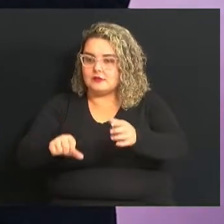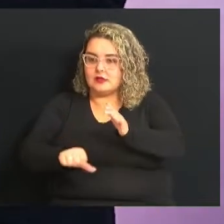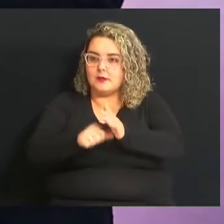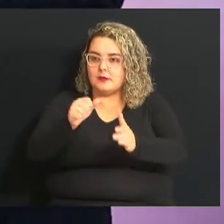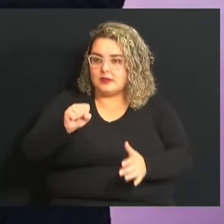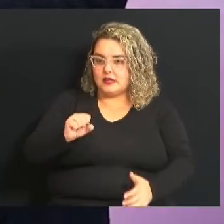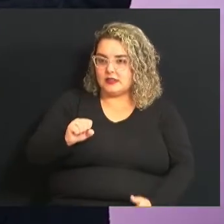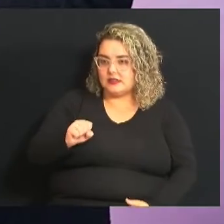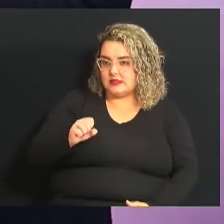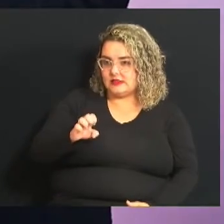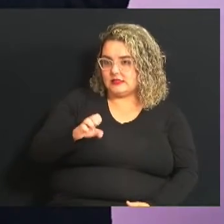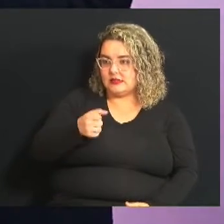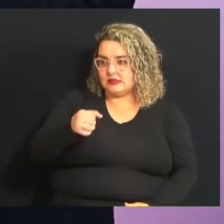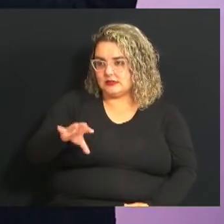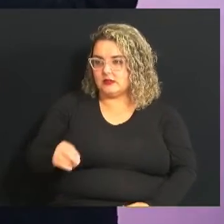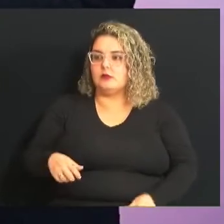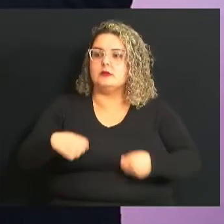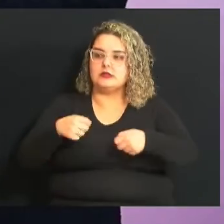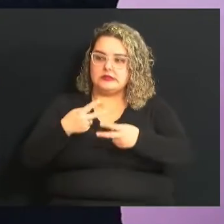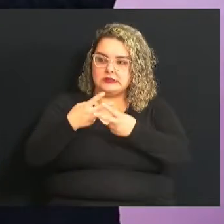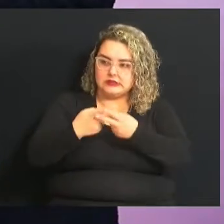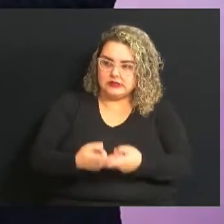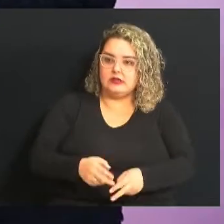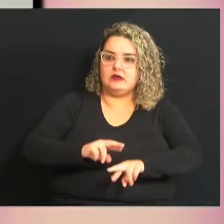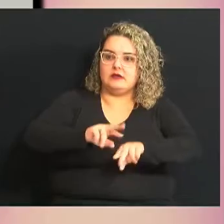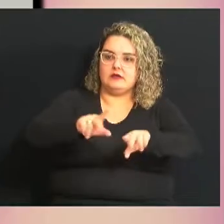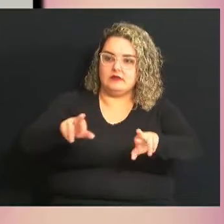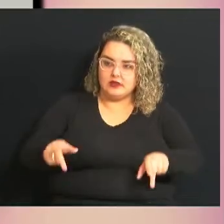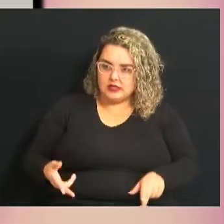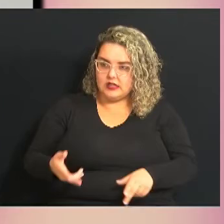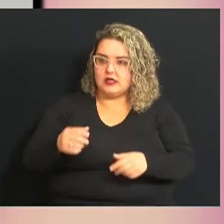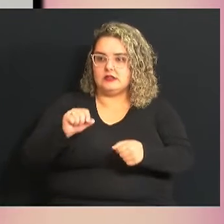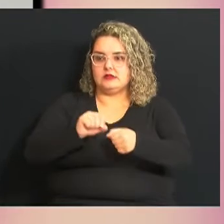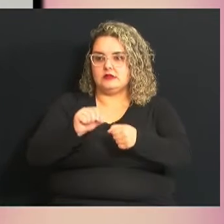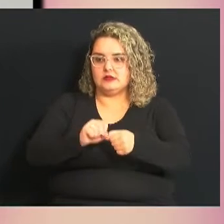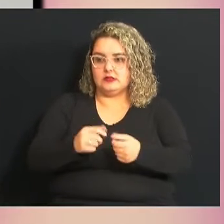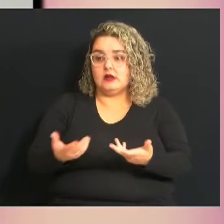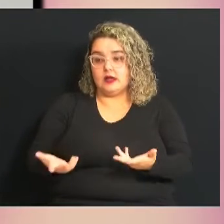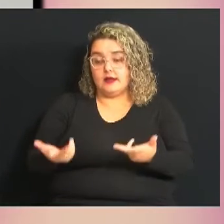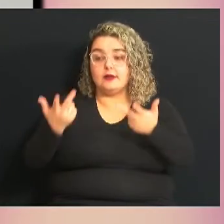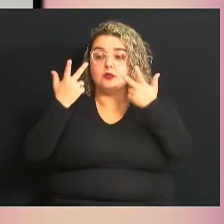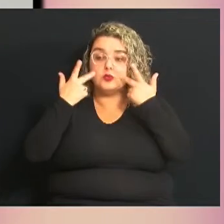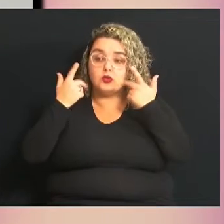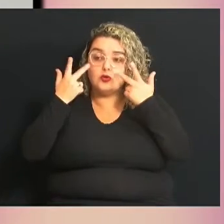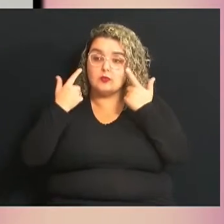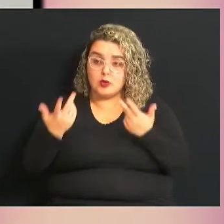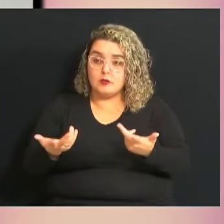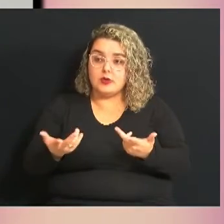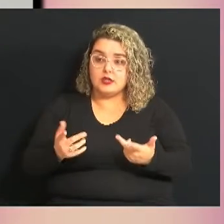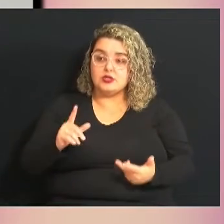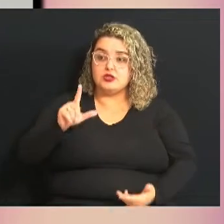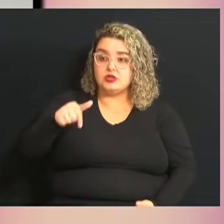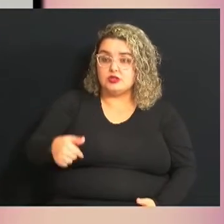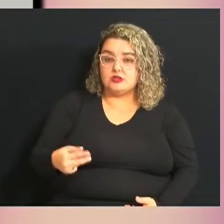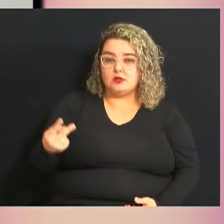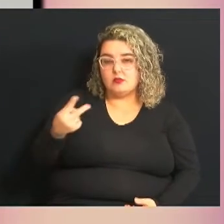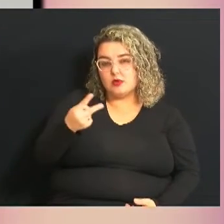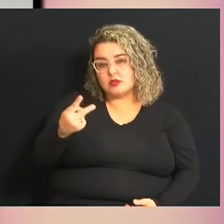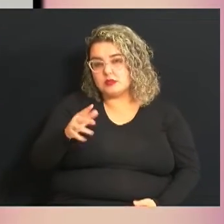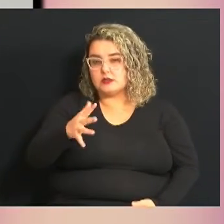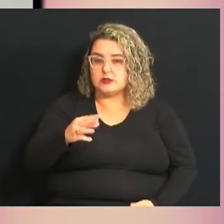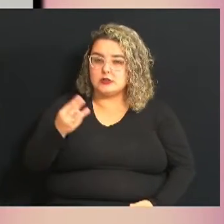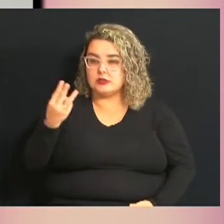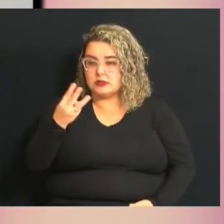Ainda preciso ter paciência, fazer várias sessões? Normalmente, depois da segunda para a terceira